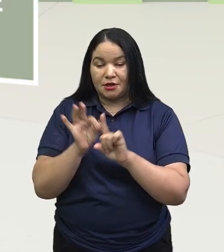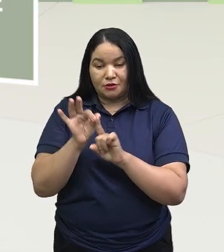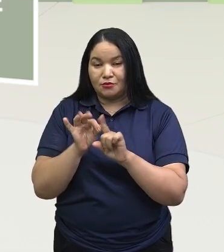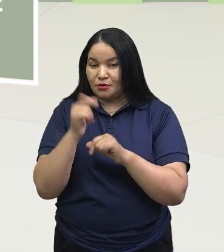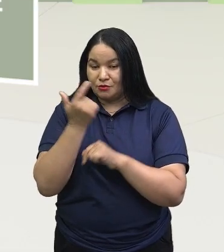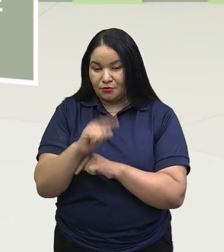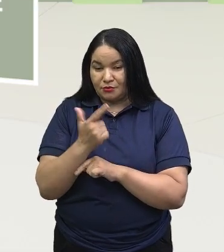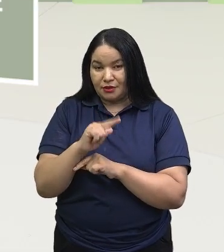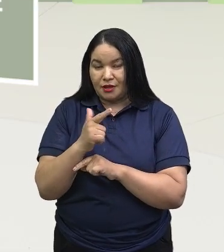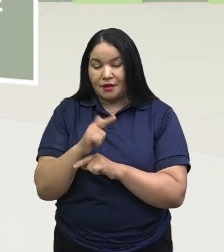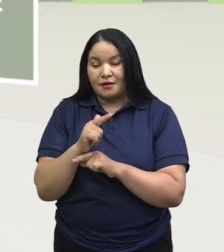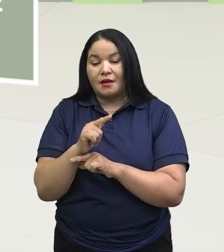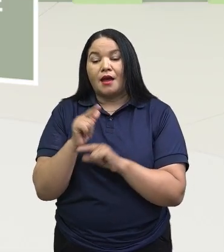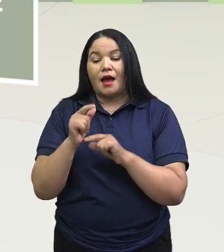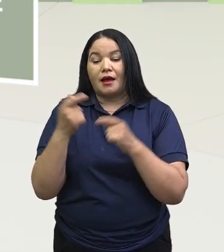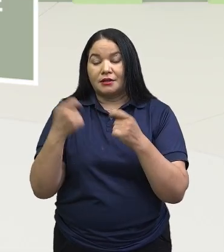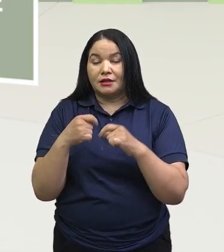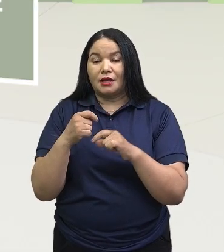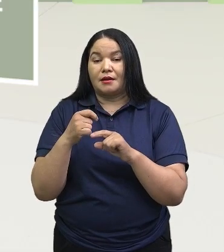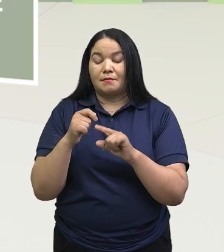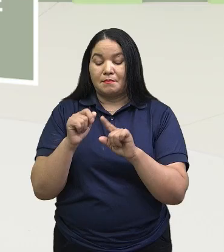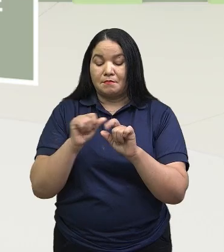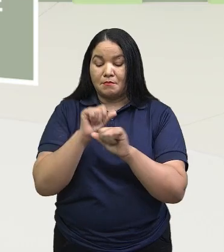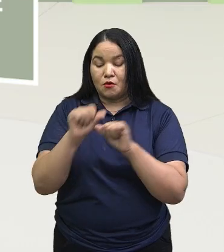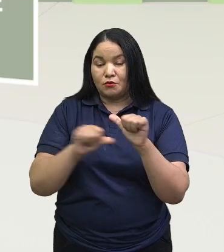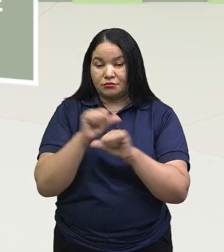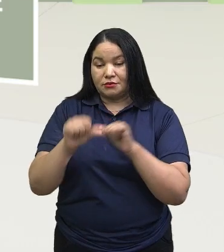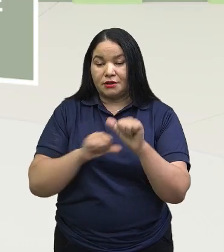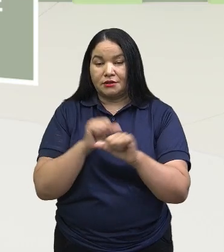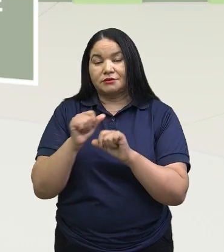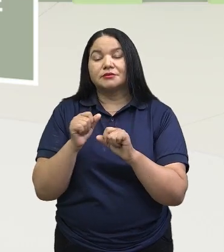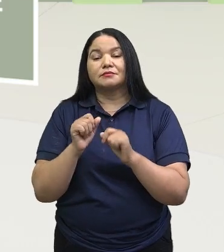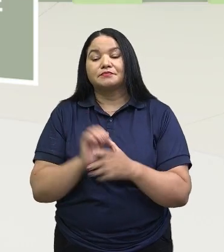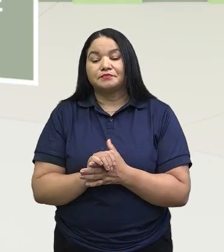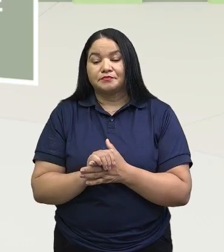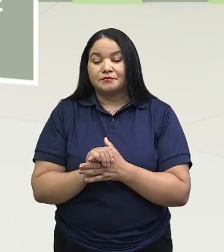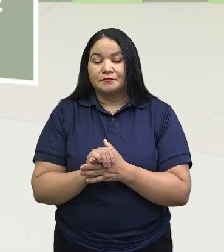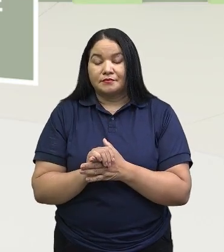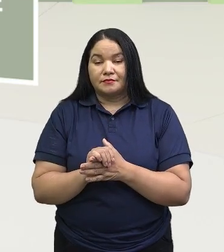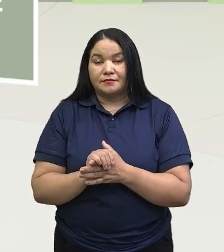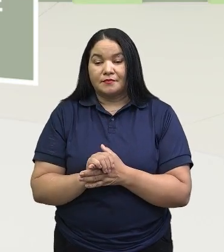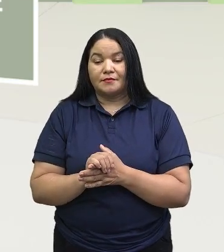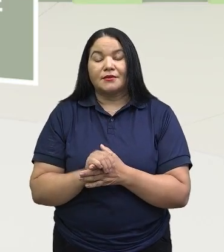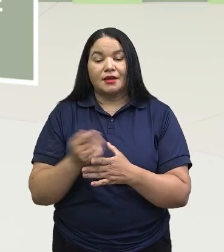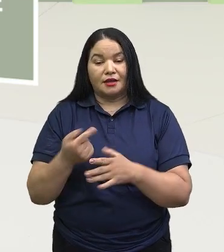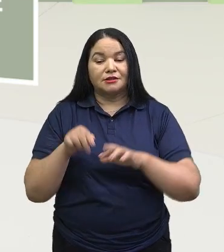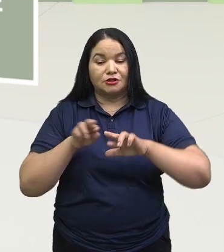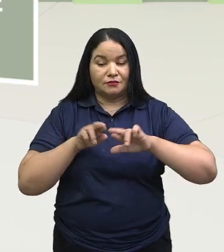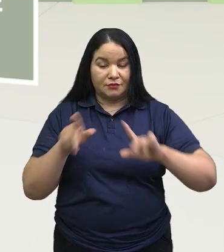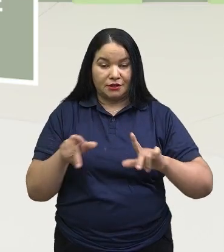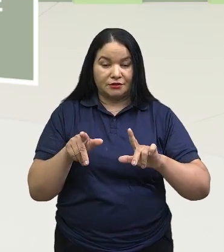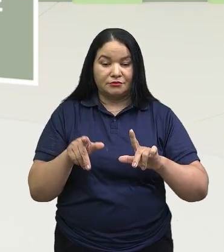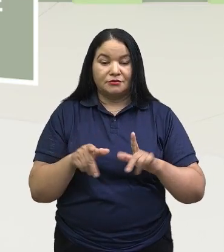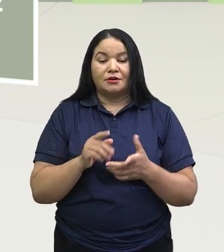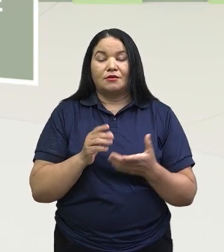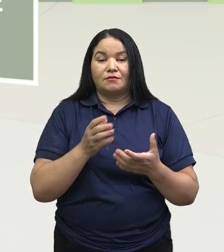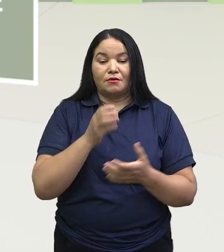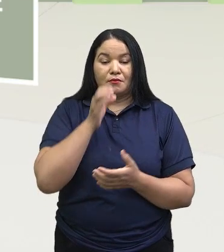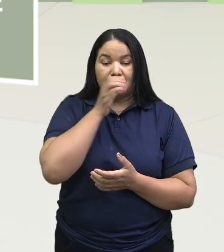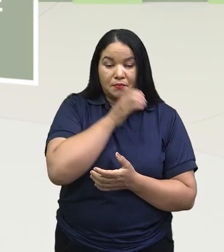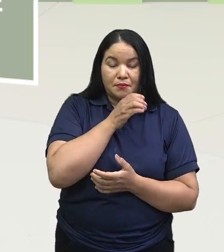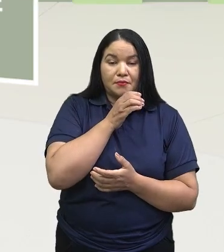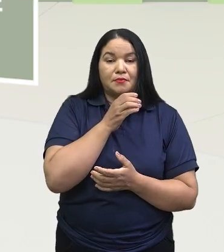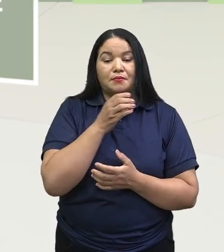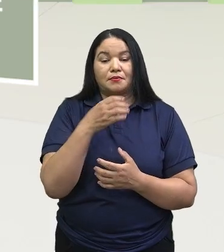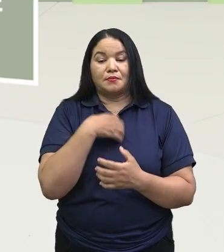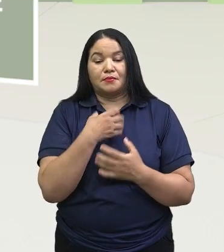haverá, então, a mudança de estado físico. E aí está a diferença básica entre o calor sensível e o calor